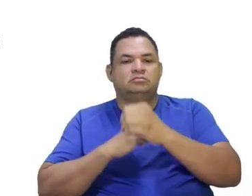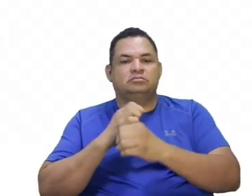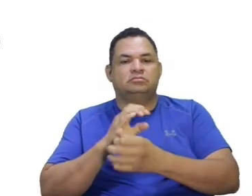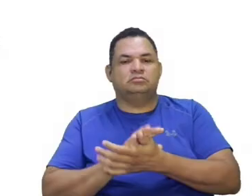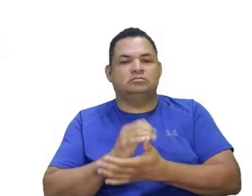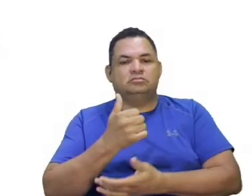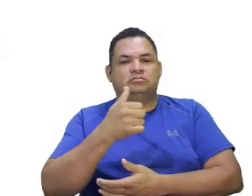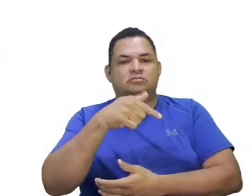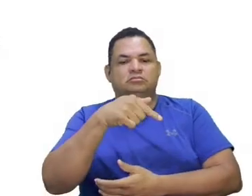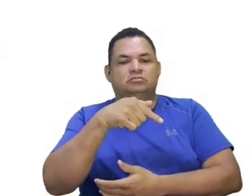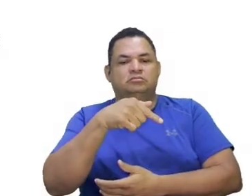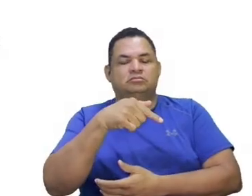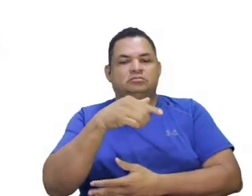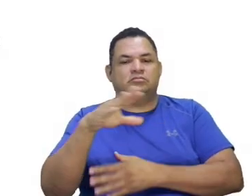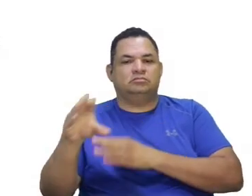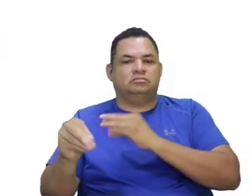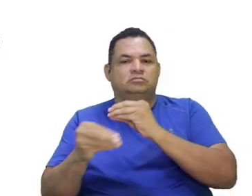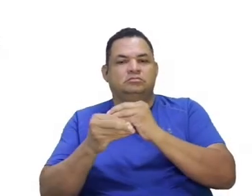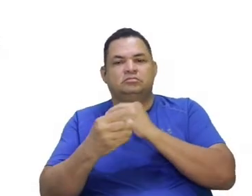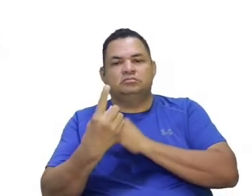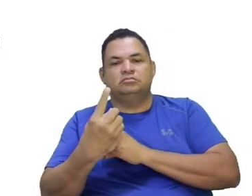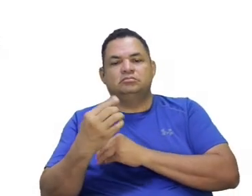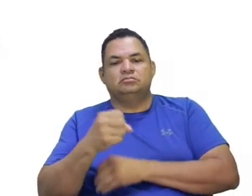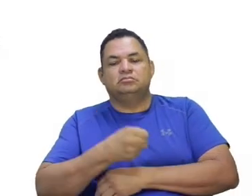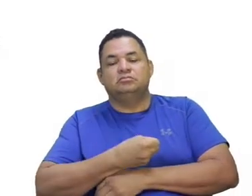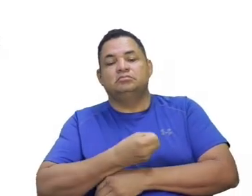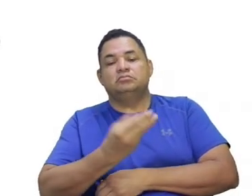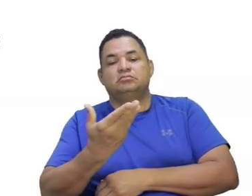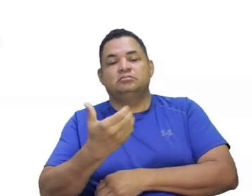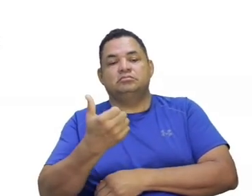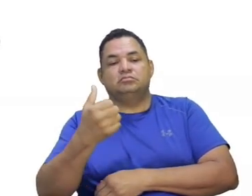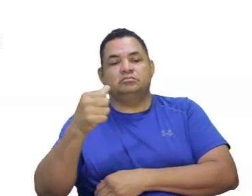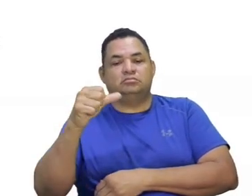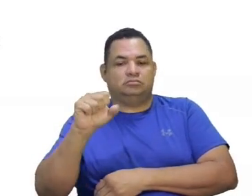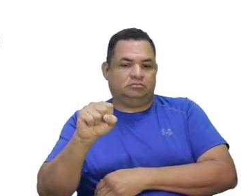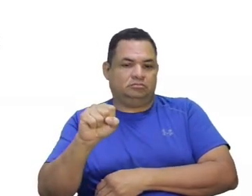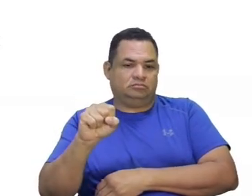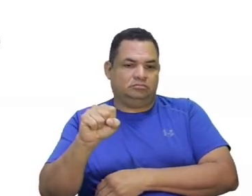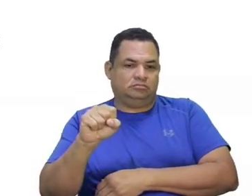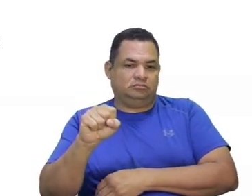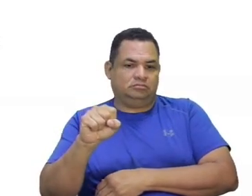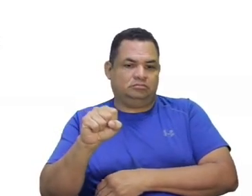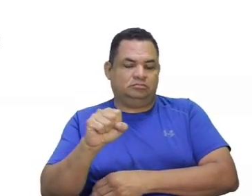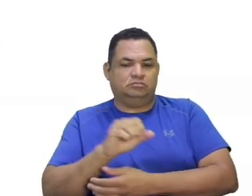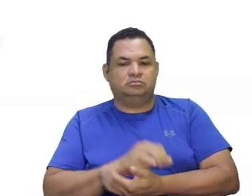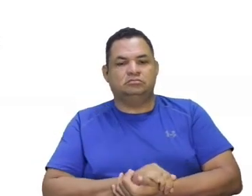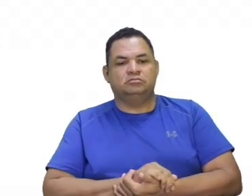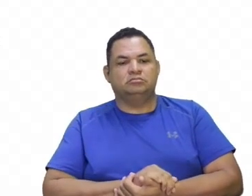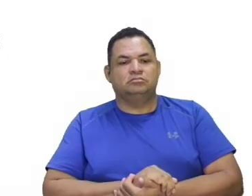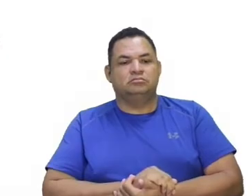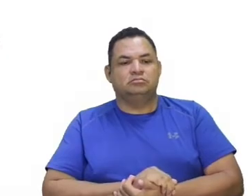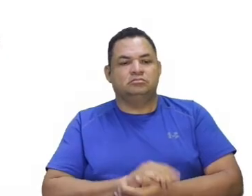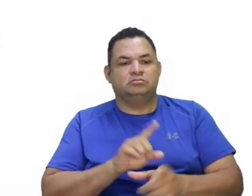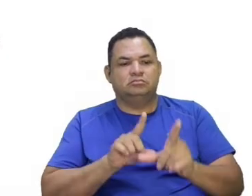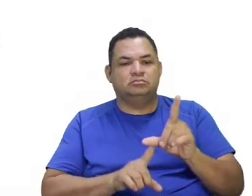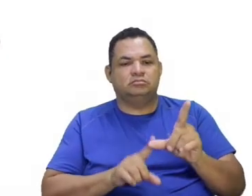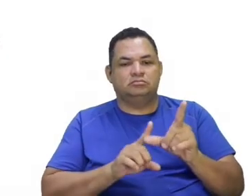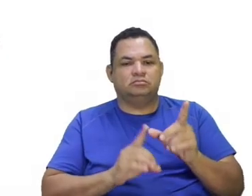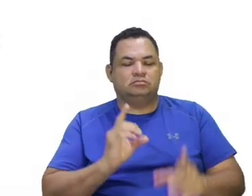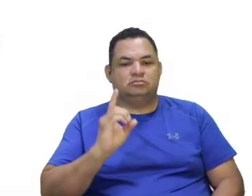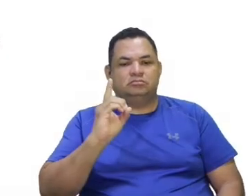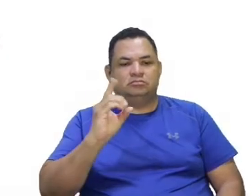ele tinha 17 e ganhou 1 elétron, quantos elétrons ele tem agora? 18. A letra